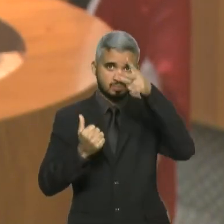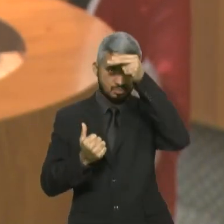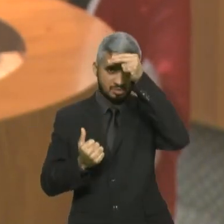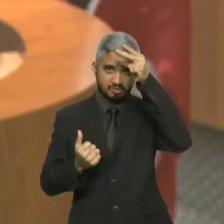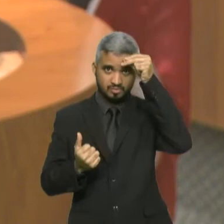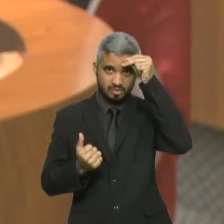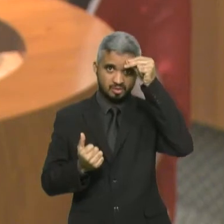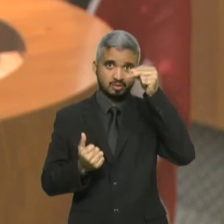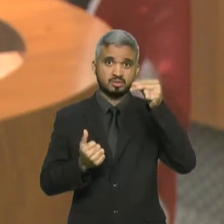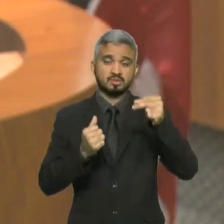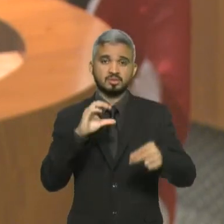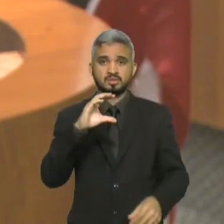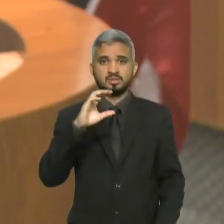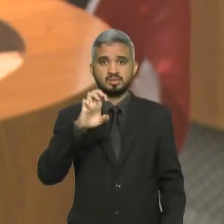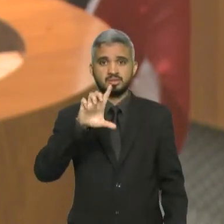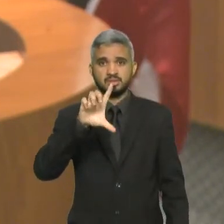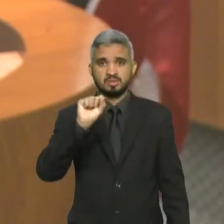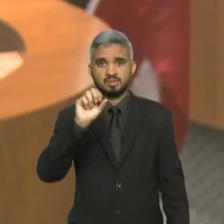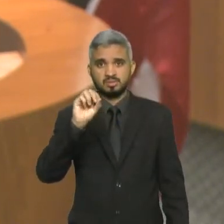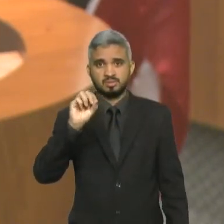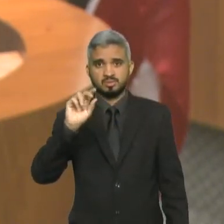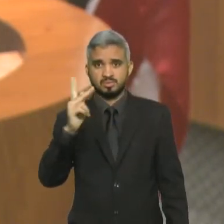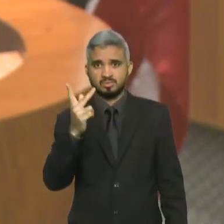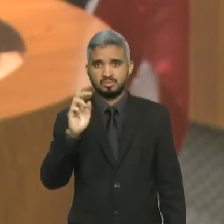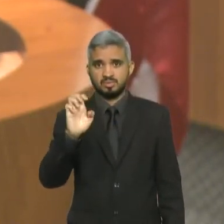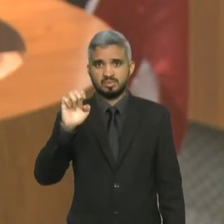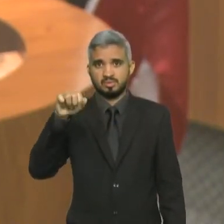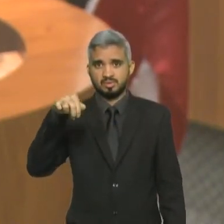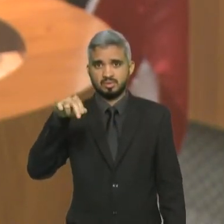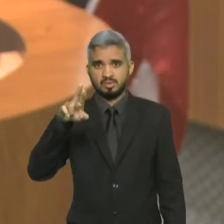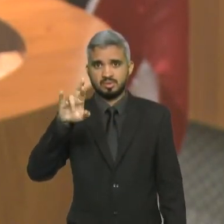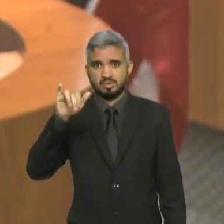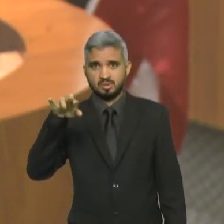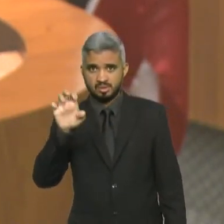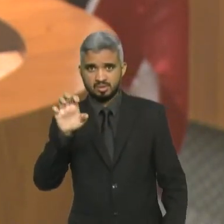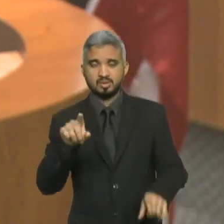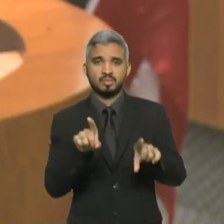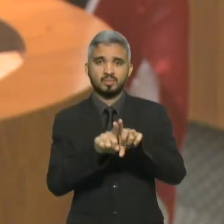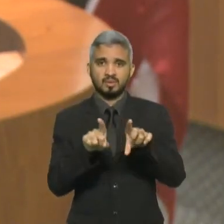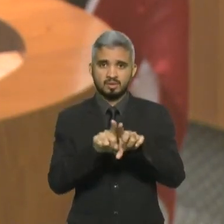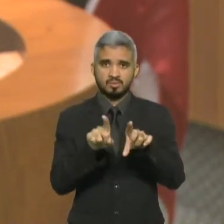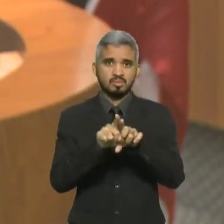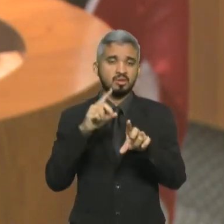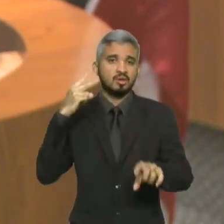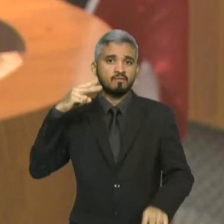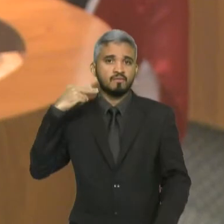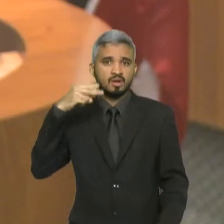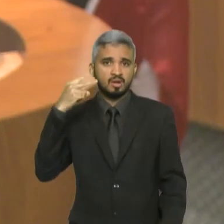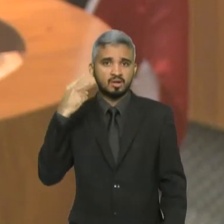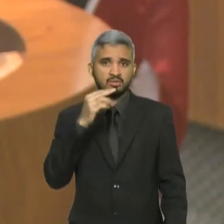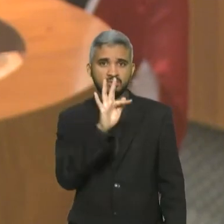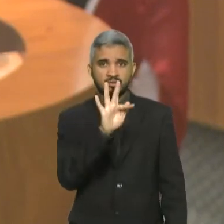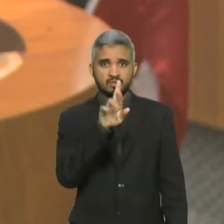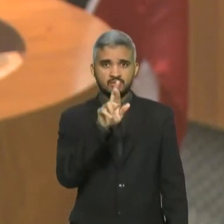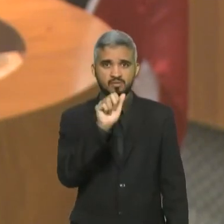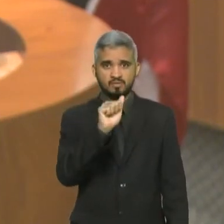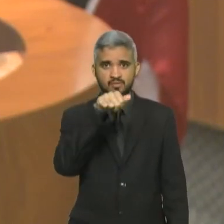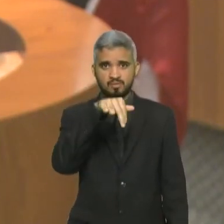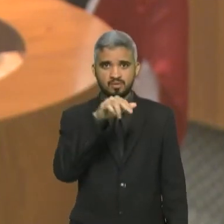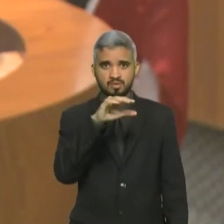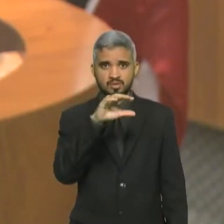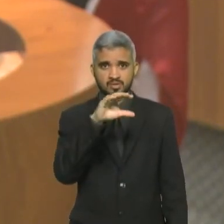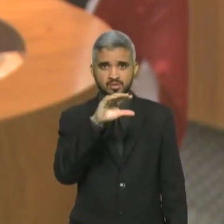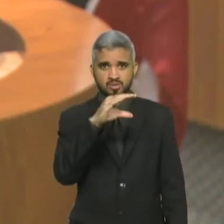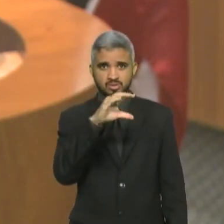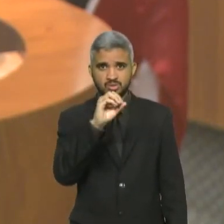vice-prefeito Celso Henrique, da vereadora Françoila, que também é candidata a deputada federal esse ano, e